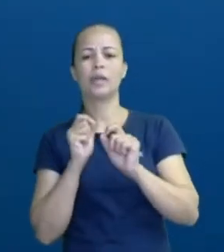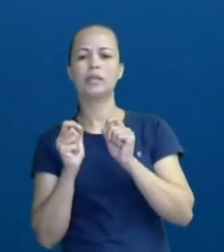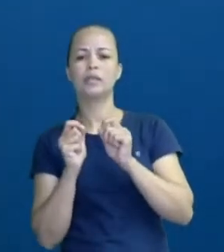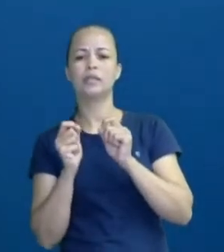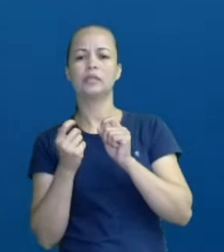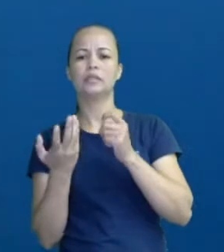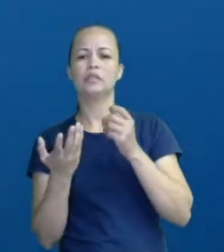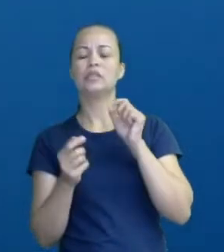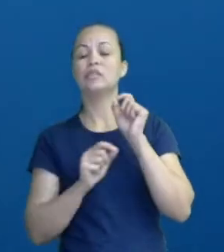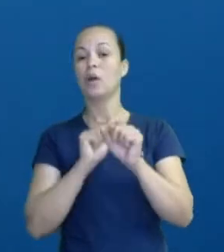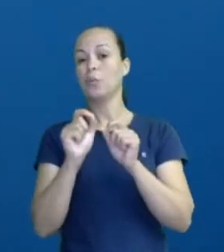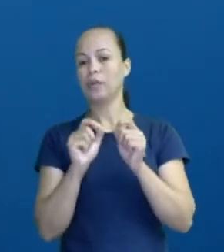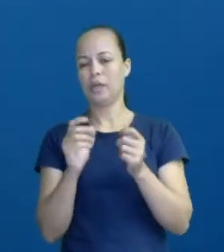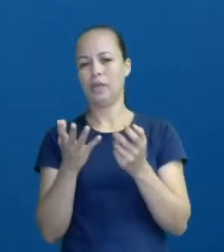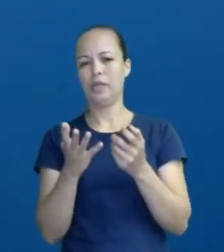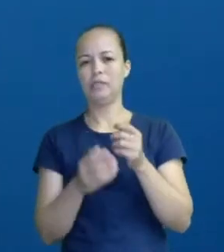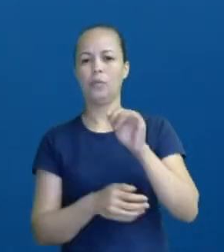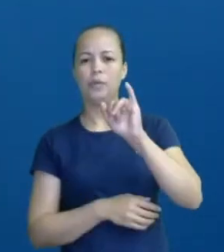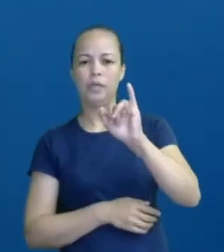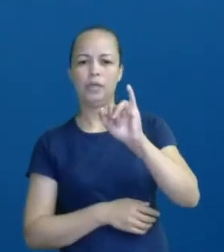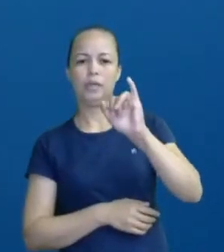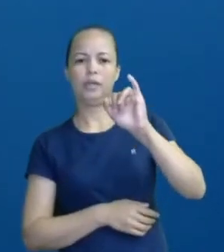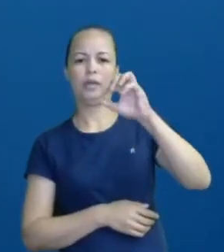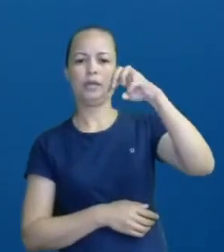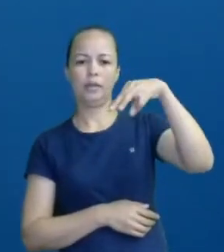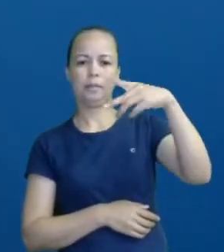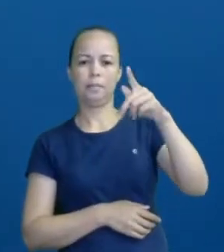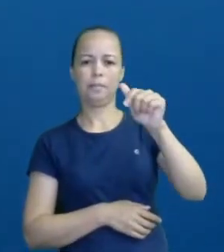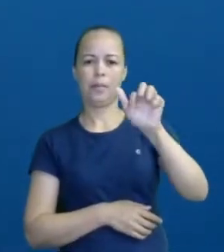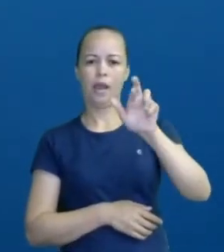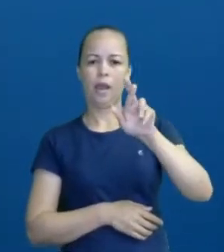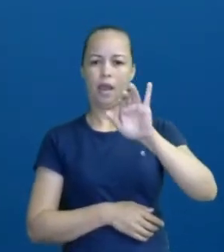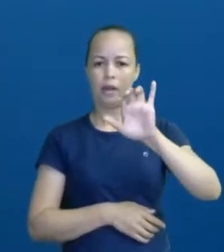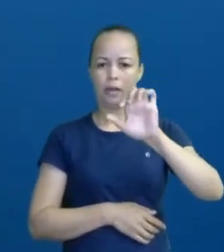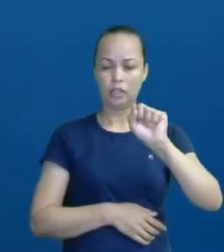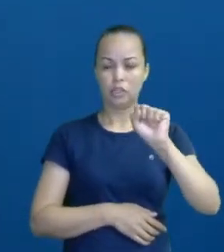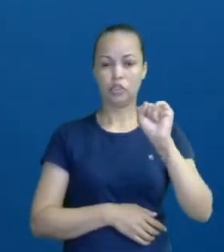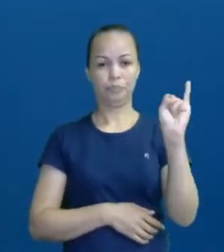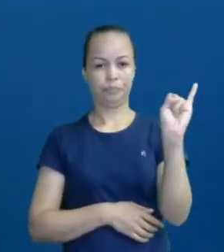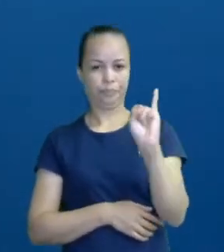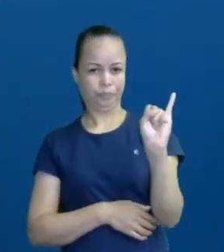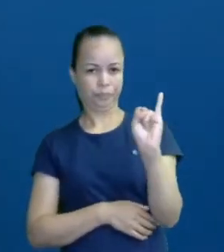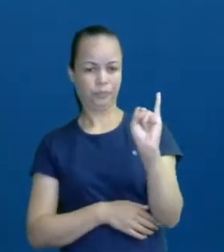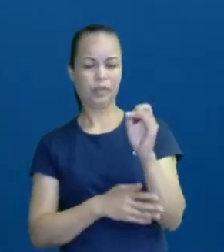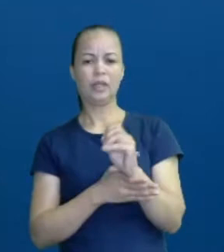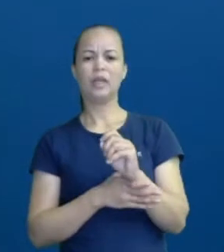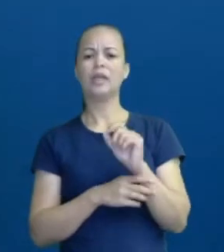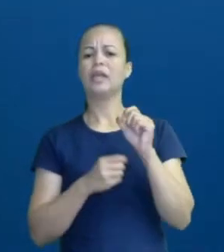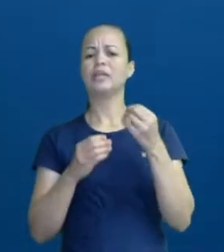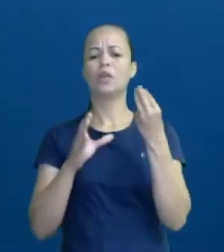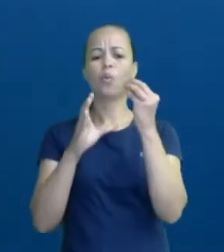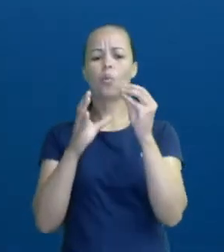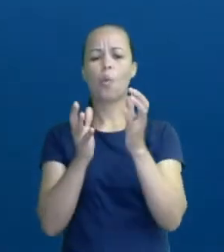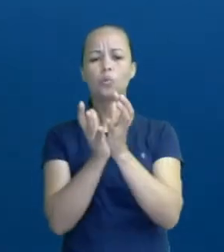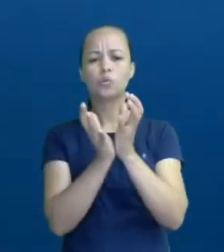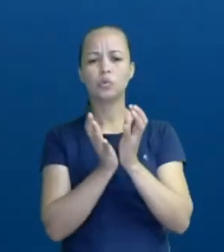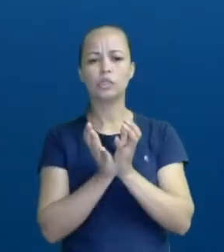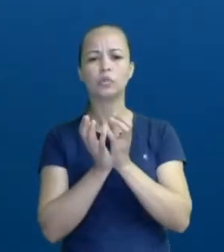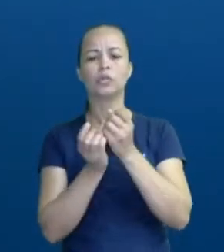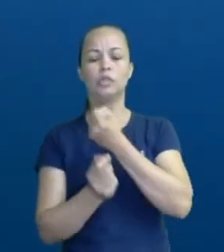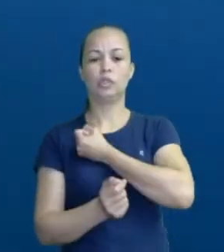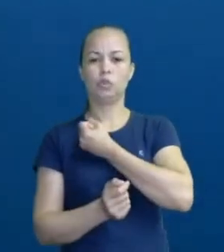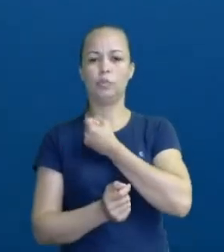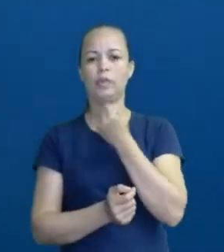quê? Eles são ímpares, tá certo? E quem está nesse conjuntinho de números ímpares? Os números